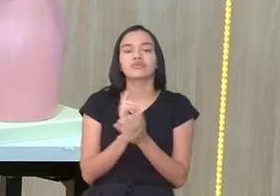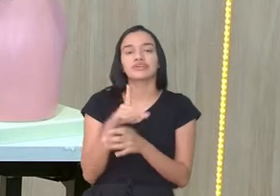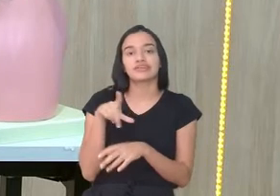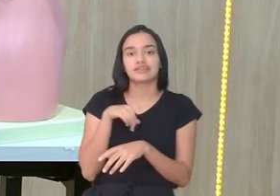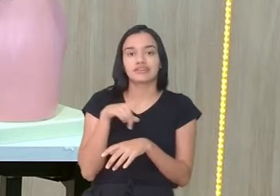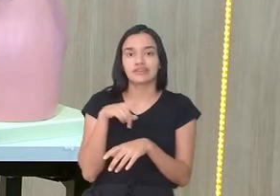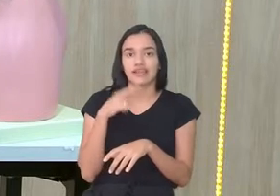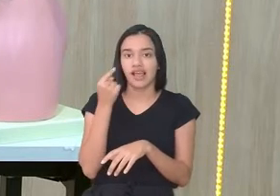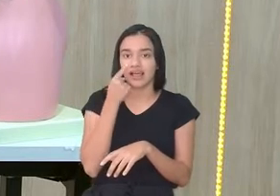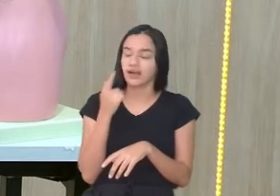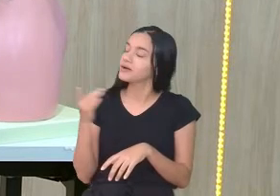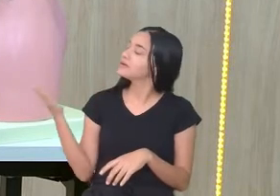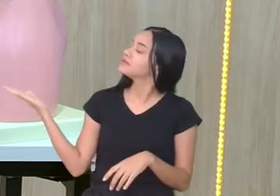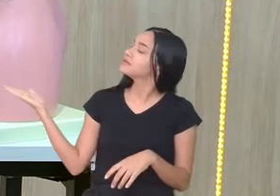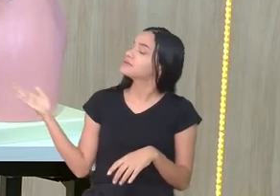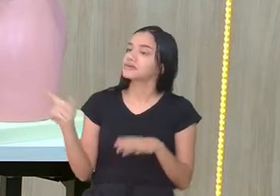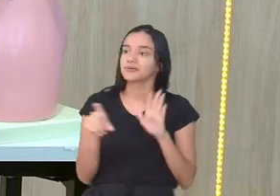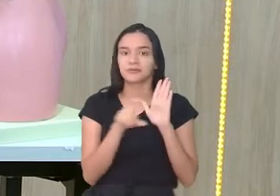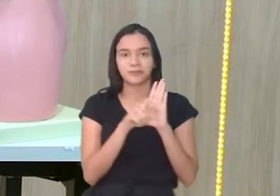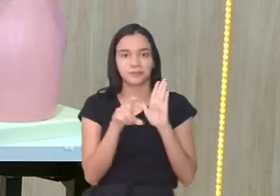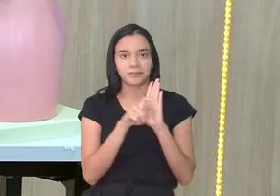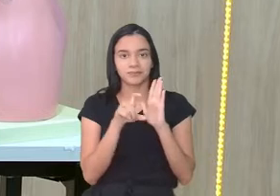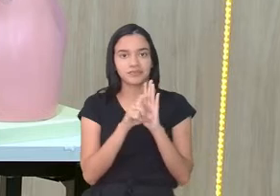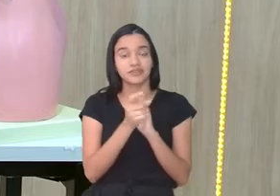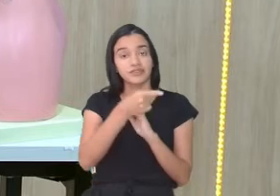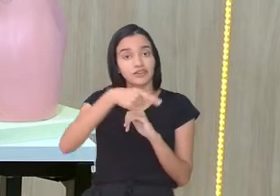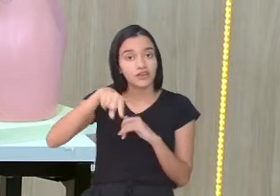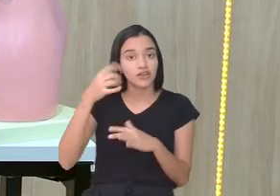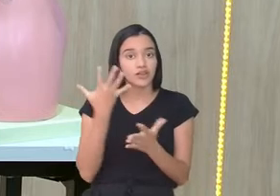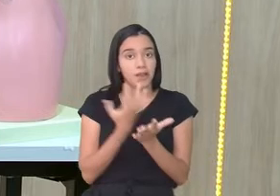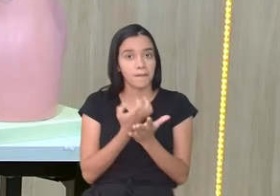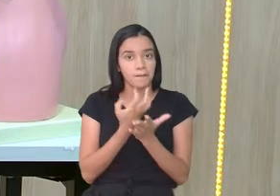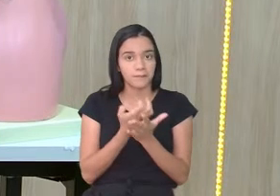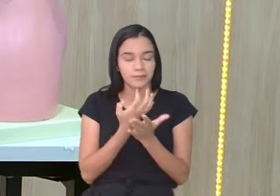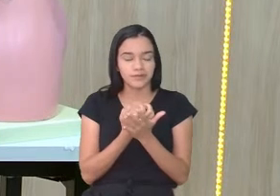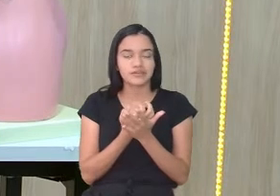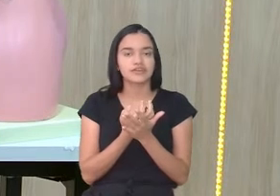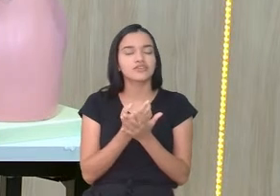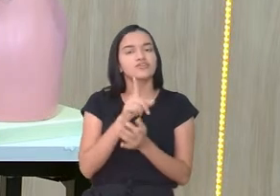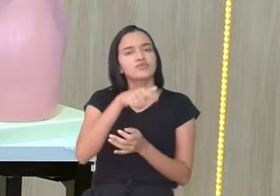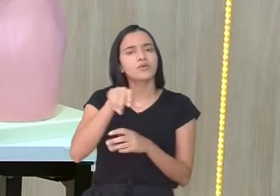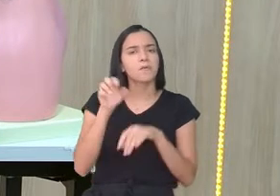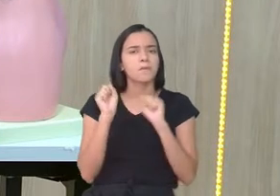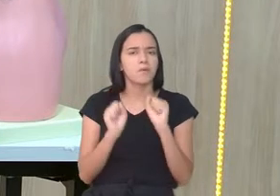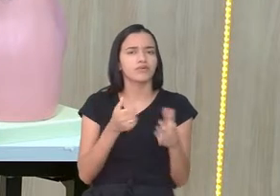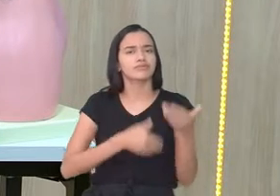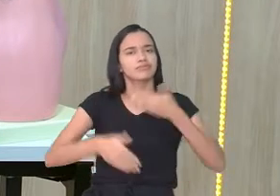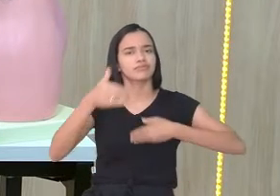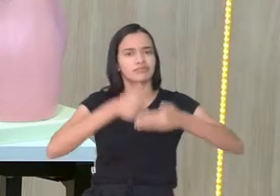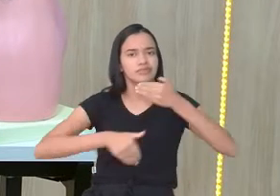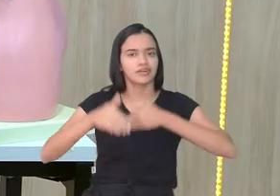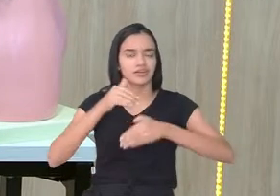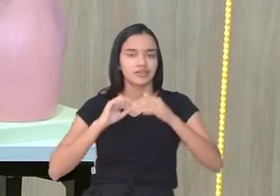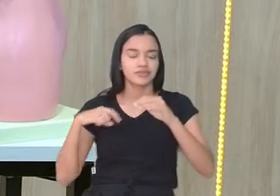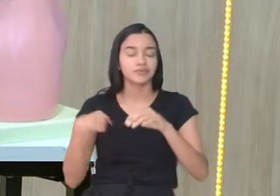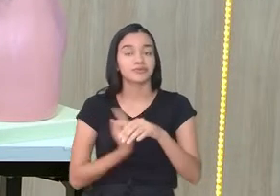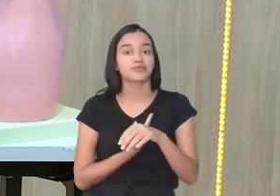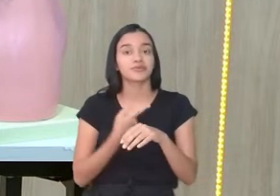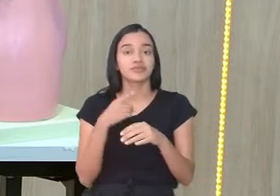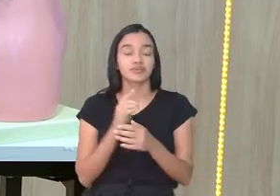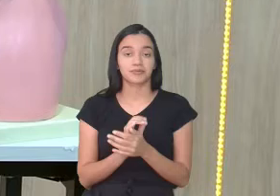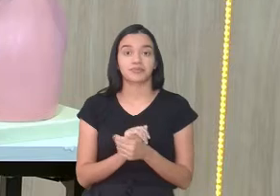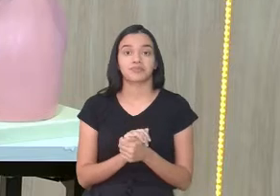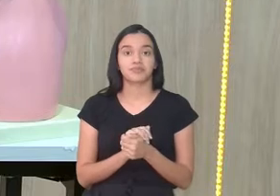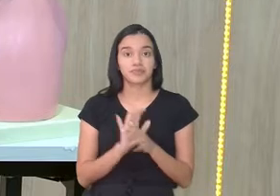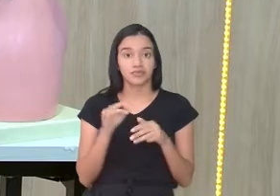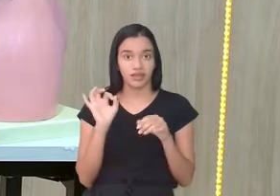vocês, Cleitinho já colocou o QR Code, vocês baixem aí e vocês podem interagir conosco em tempo